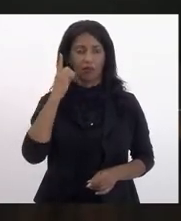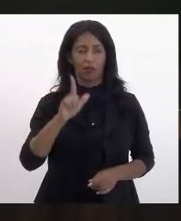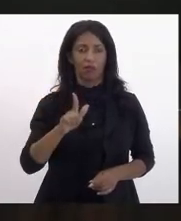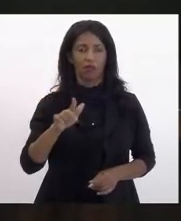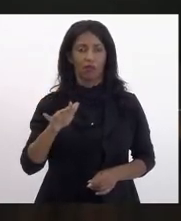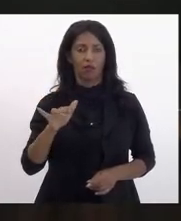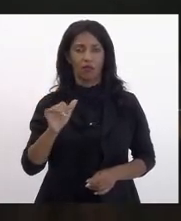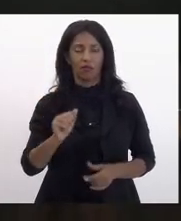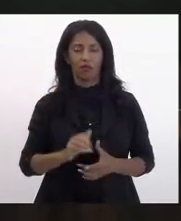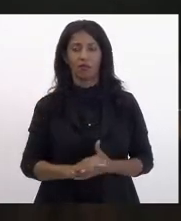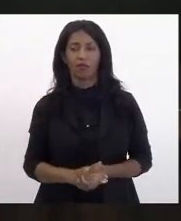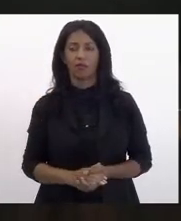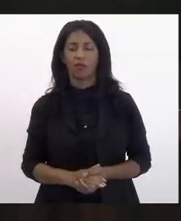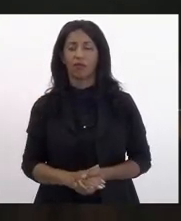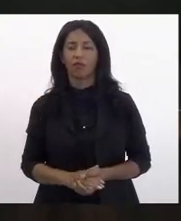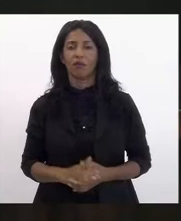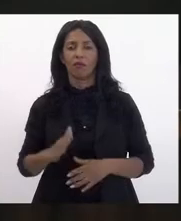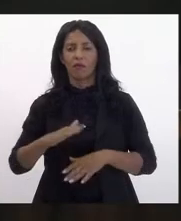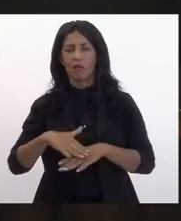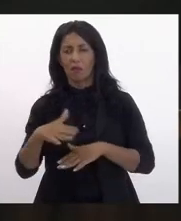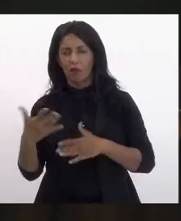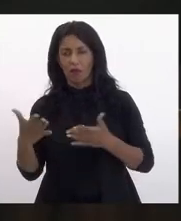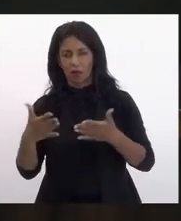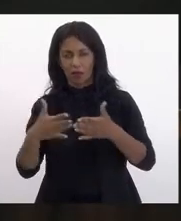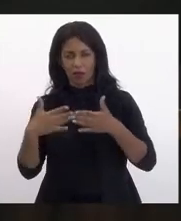Lucinha. Mais alguém abstenção?